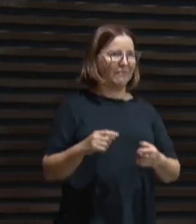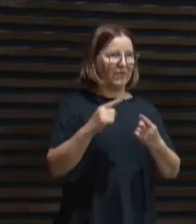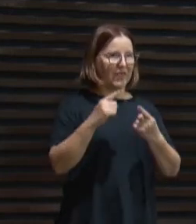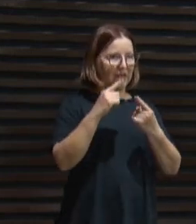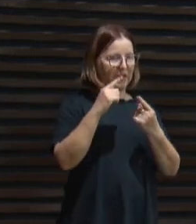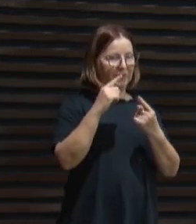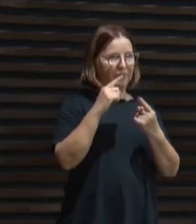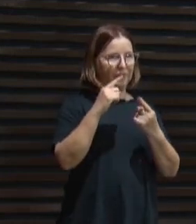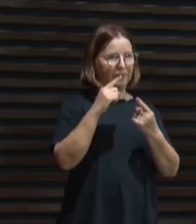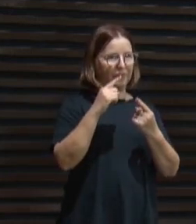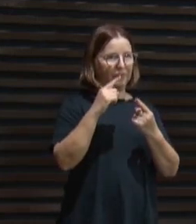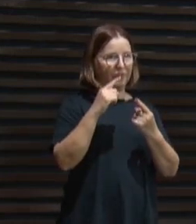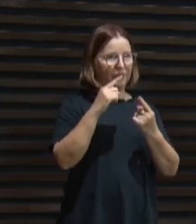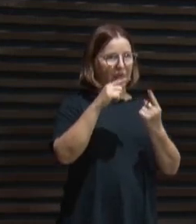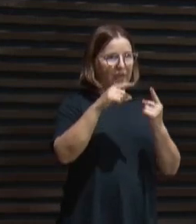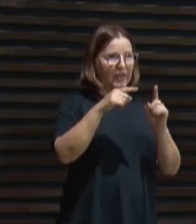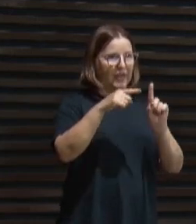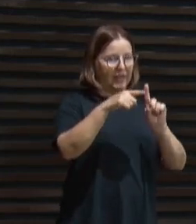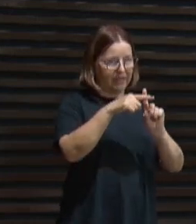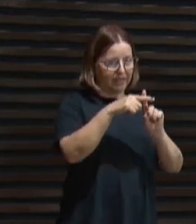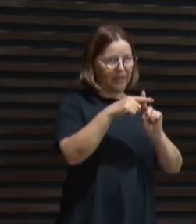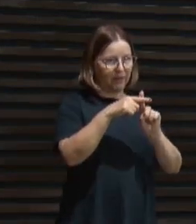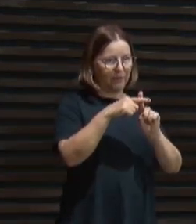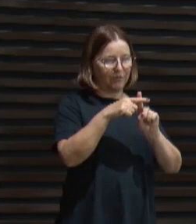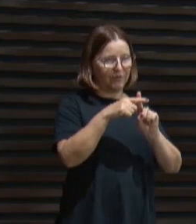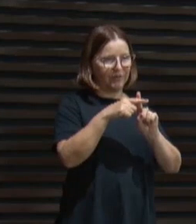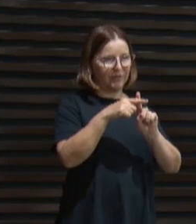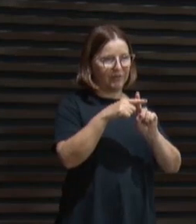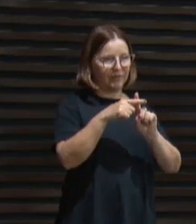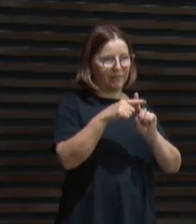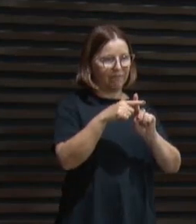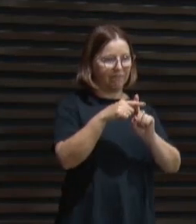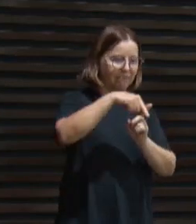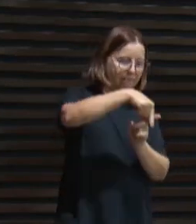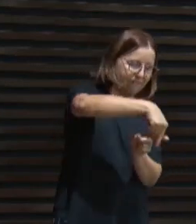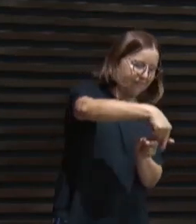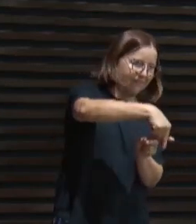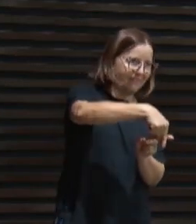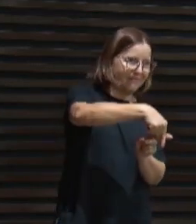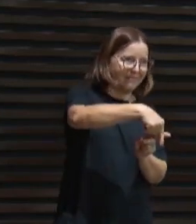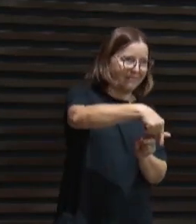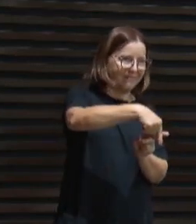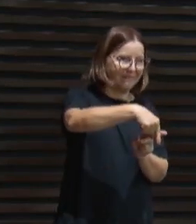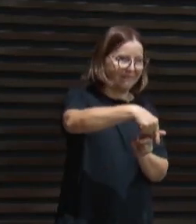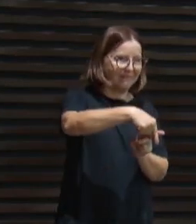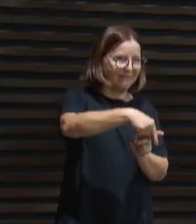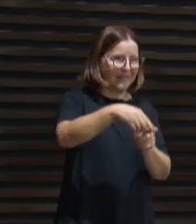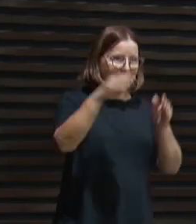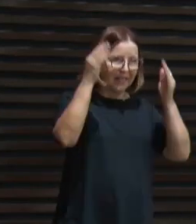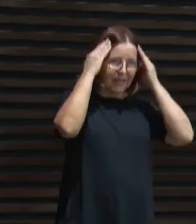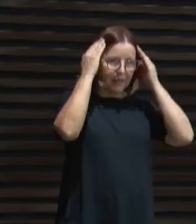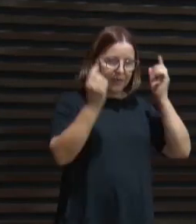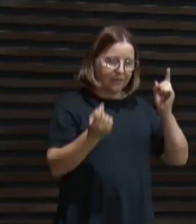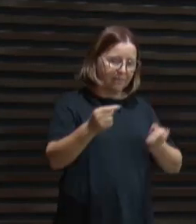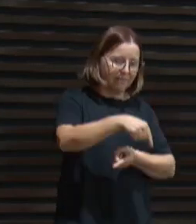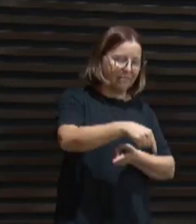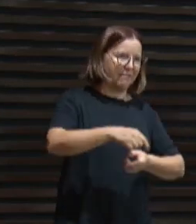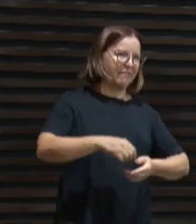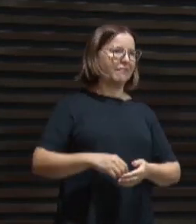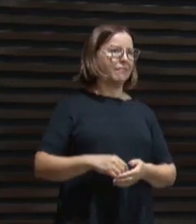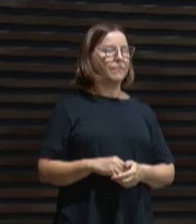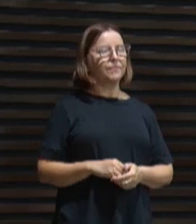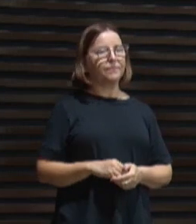Um sujeito que está aqui numa euforia e daqui a pouco está na depressão, está aqui. Será que